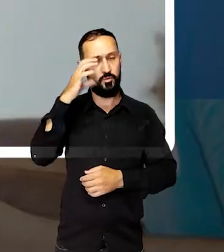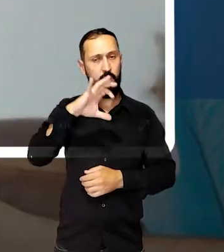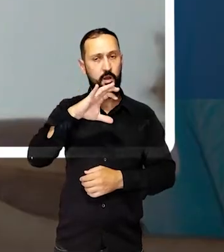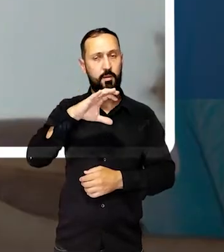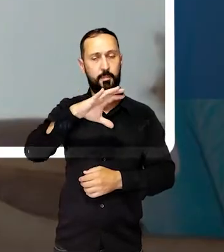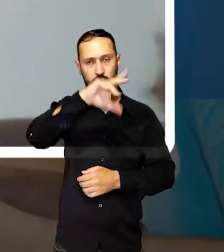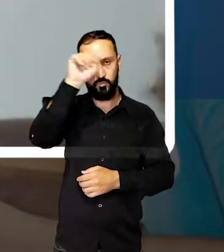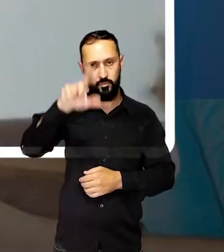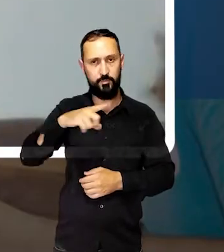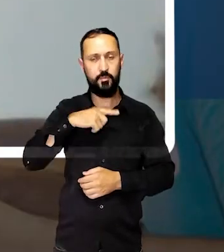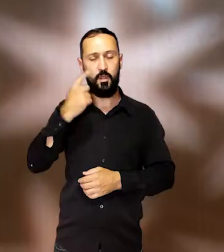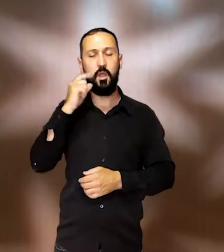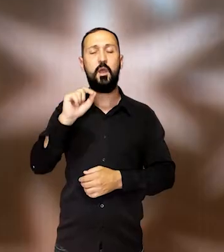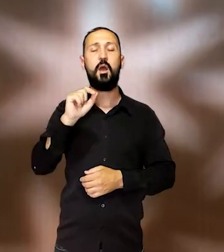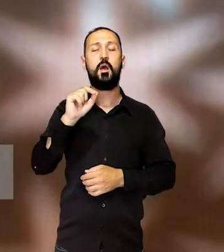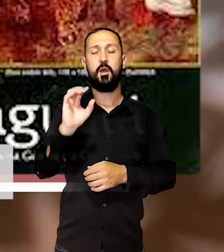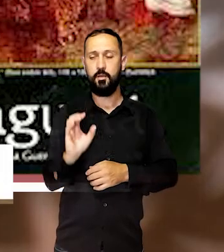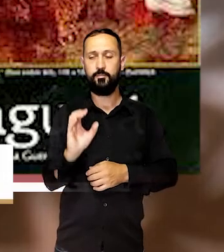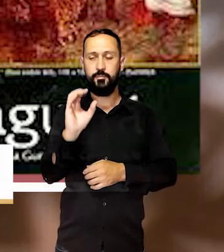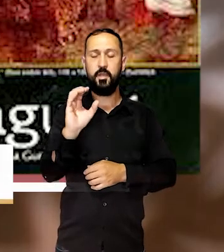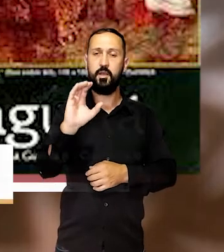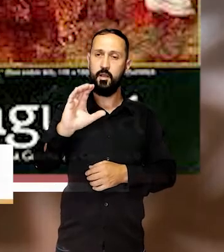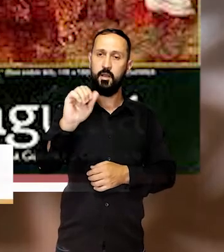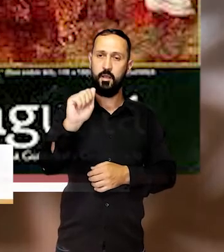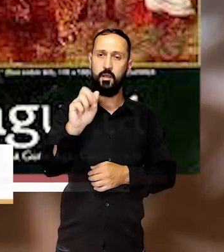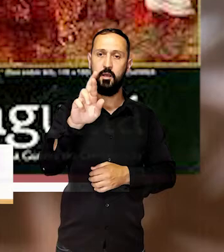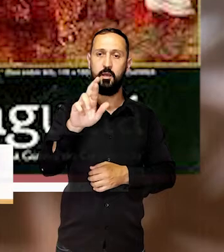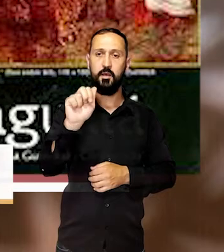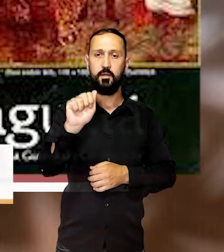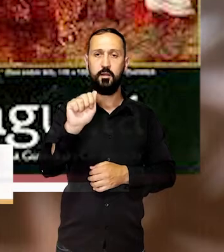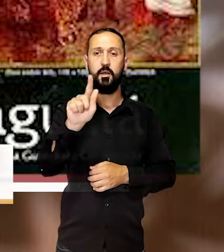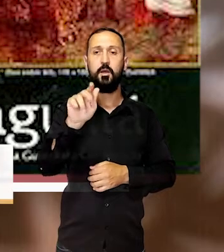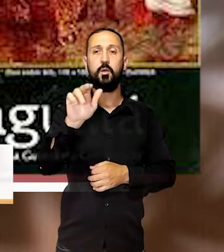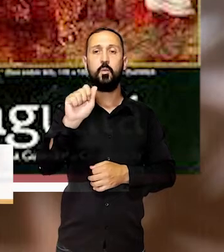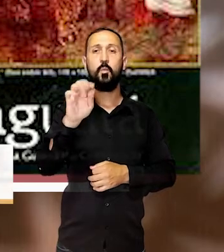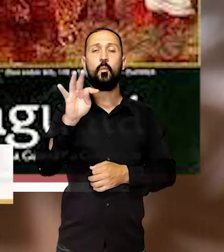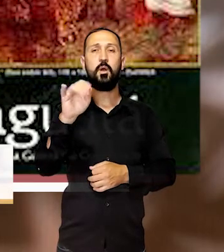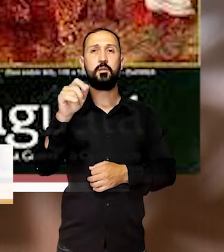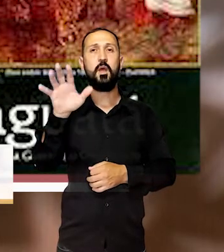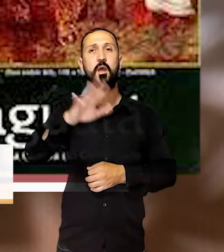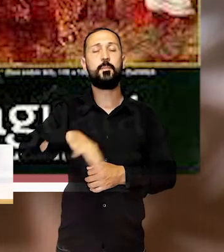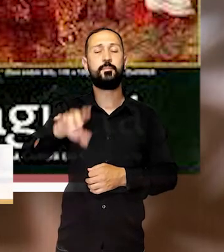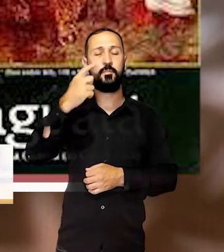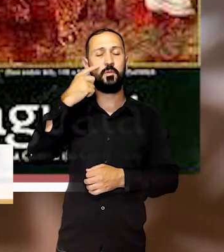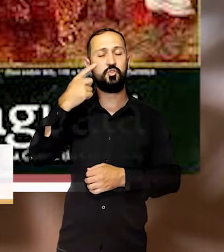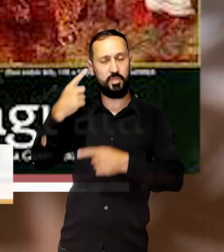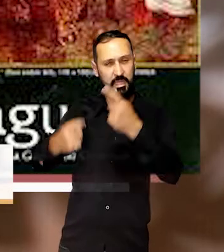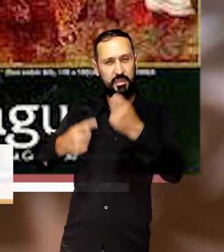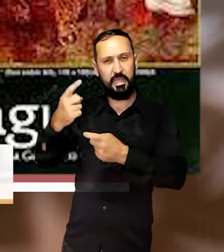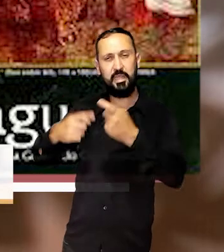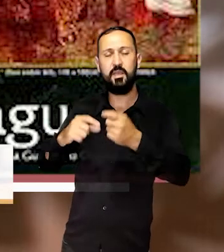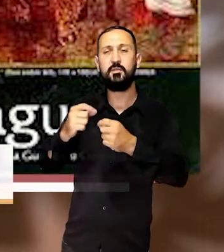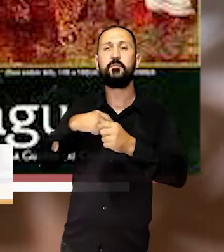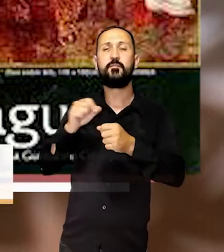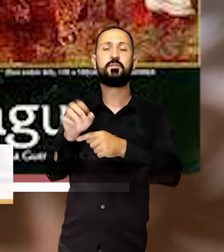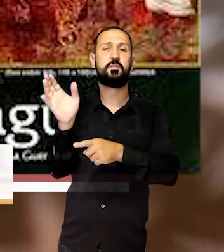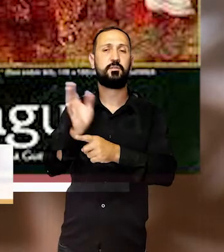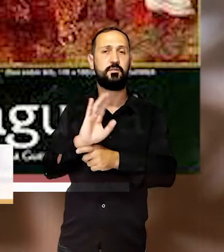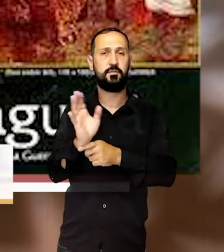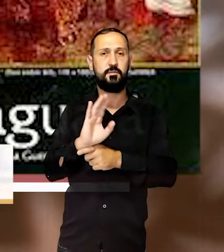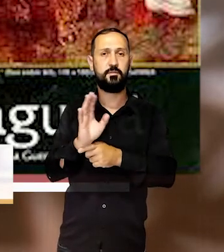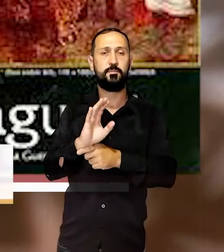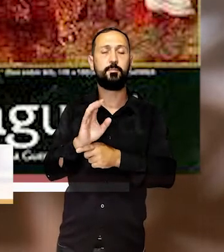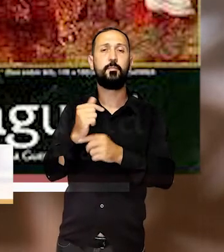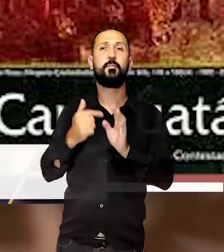Já a obra, né, Caraguatá, que consiste em poemas inspirados na Guerra do Contestado, se transformou no